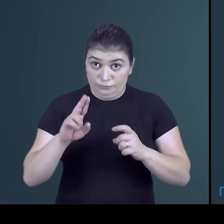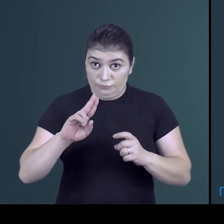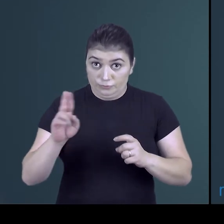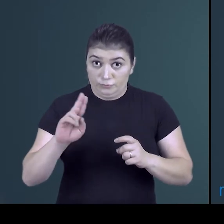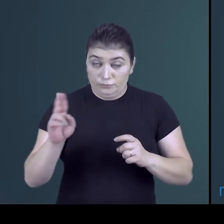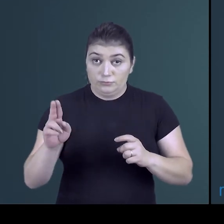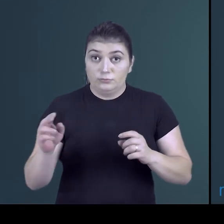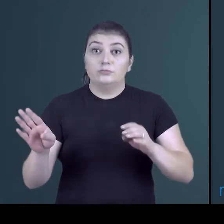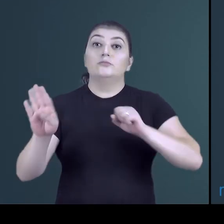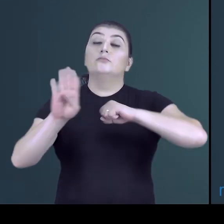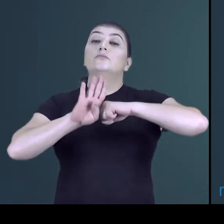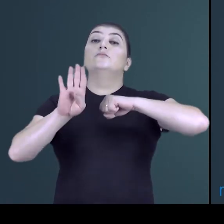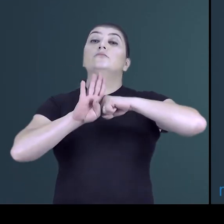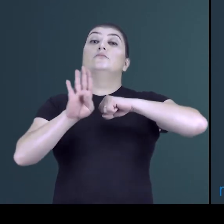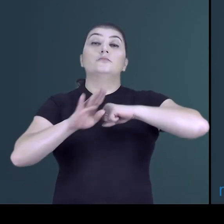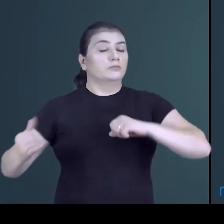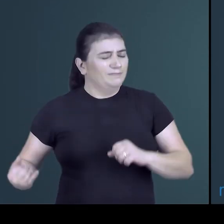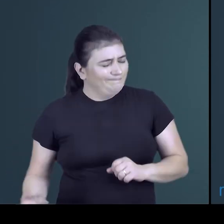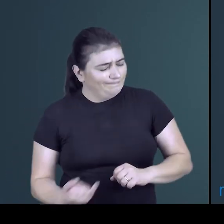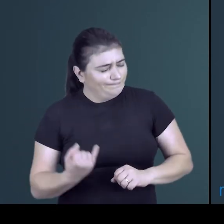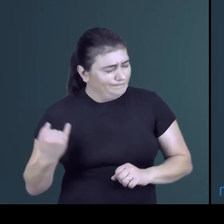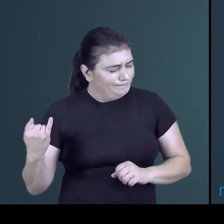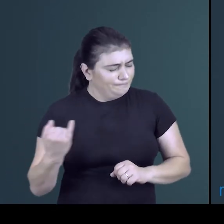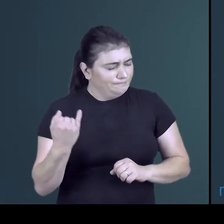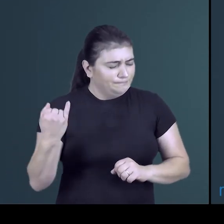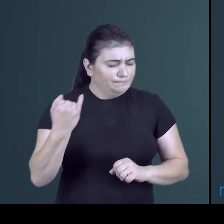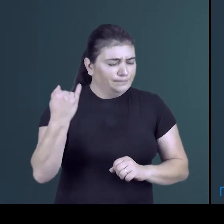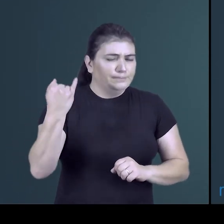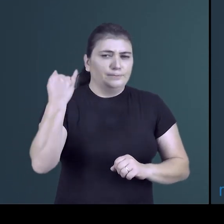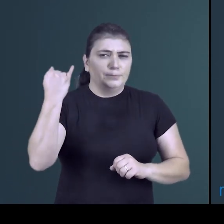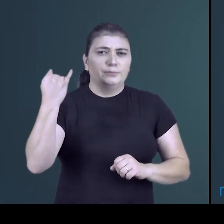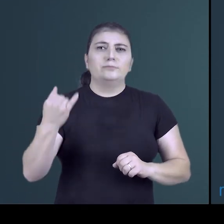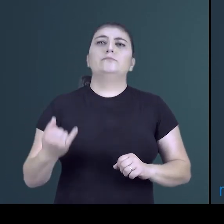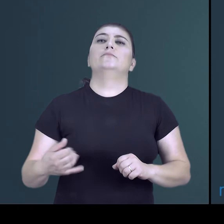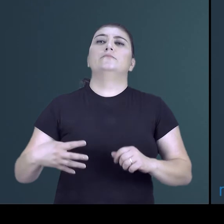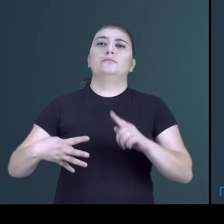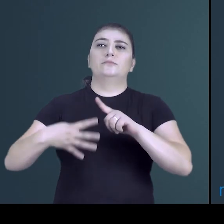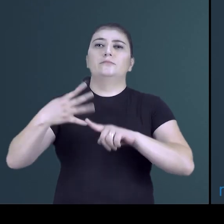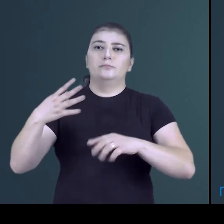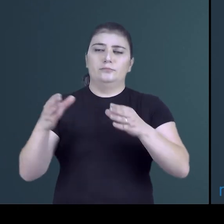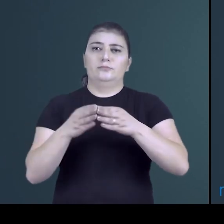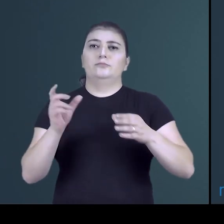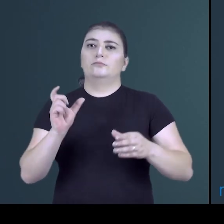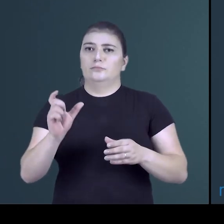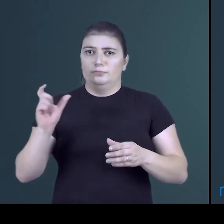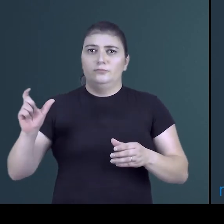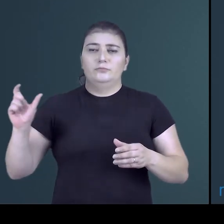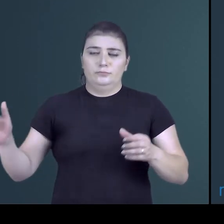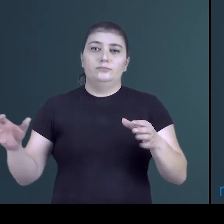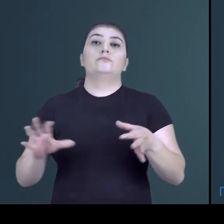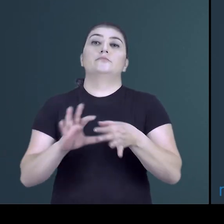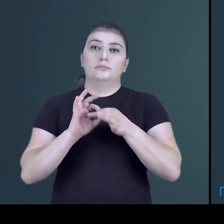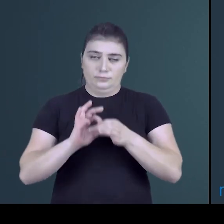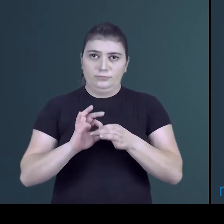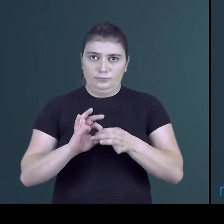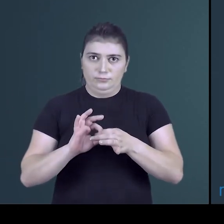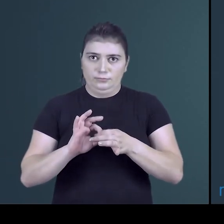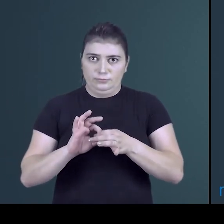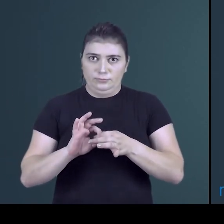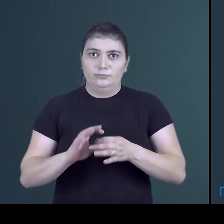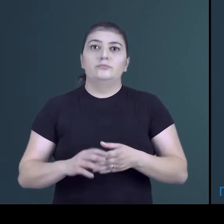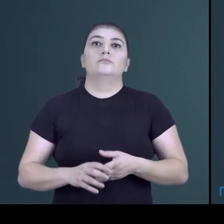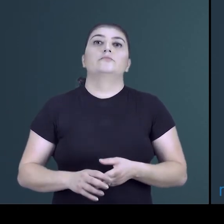nominal, podemos olhar o substantivo como elemento mais importante e as 4 classes de palavras ligadas a